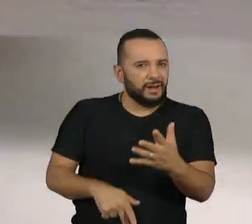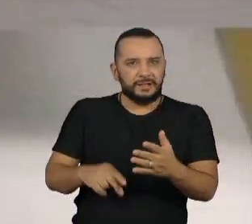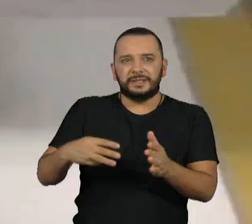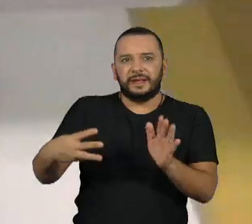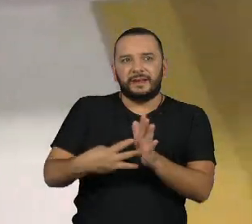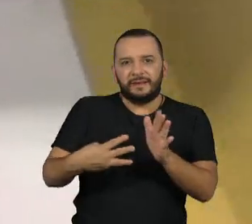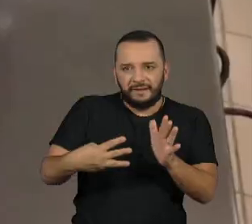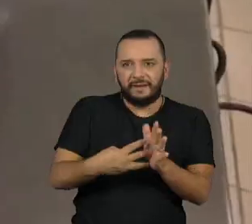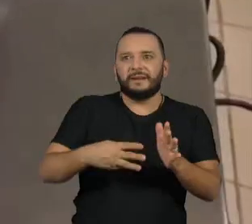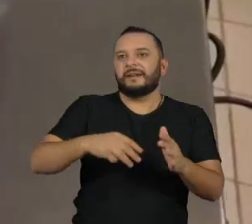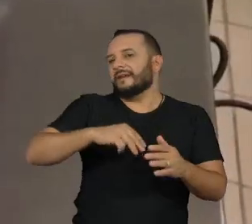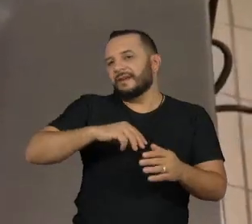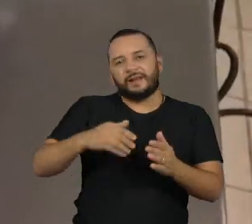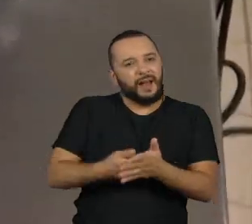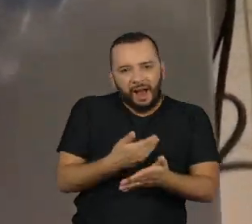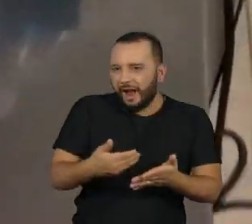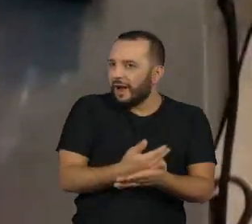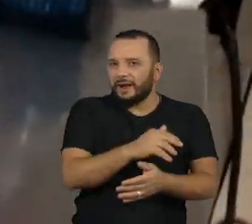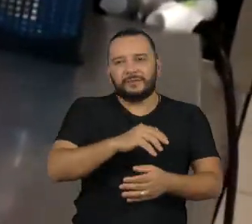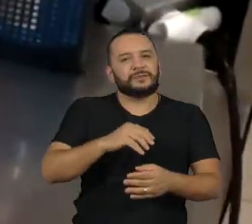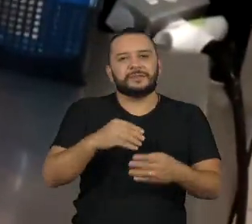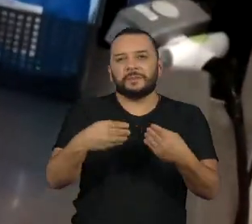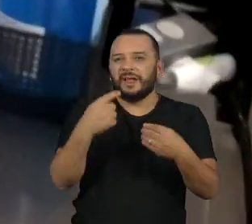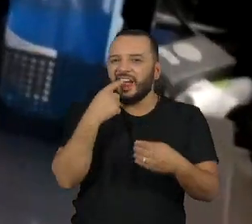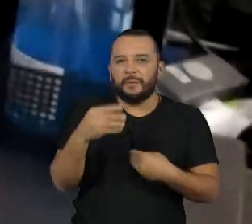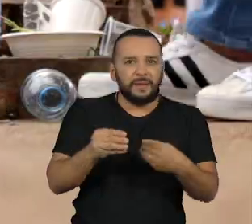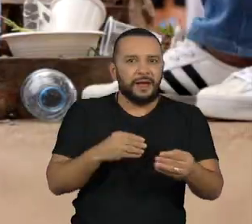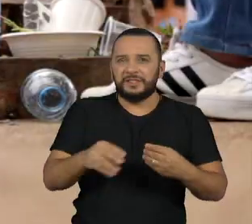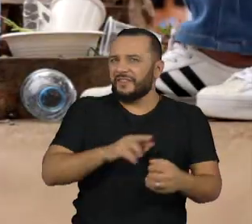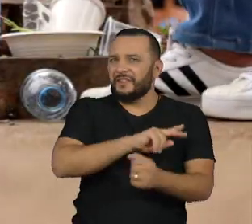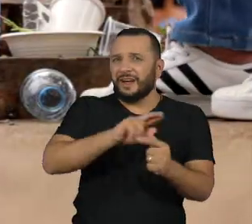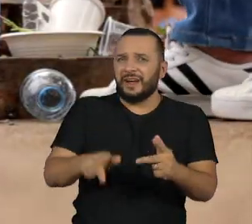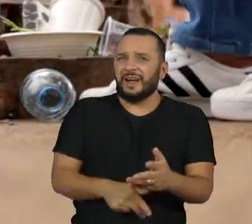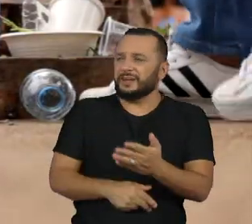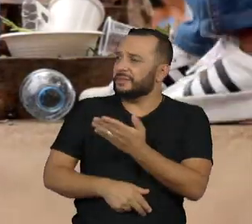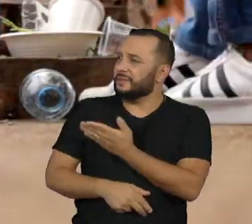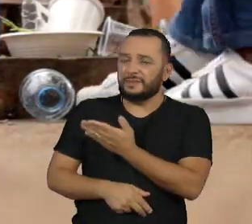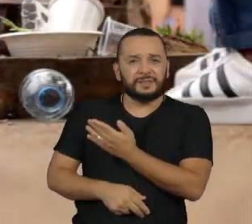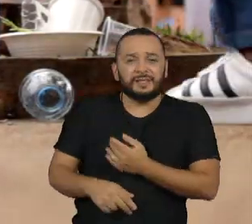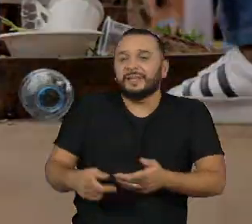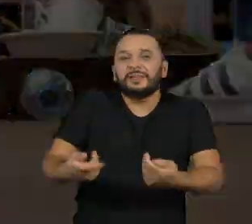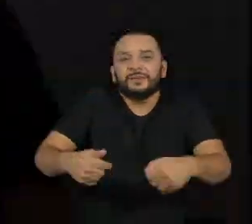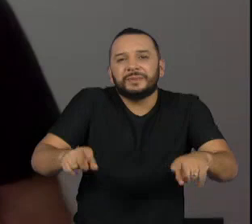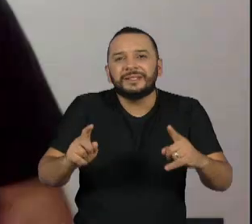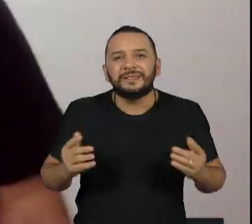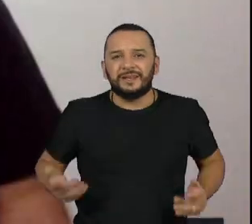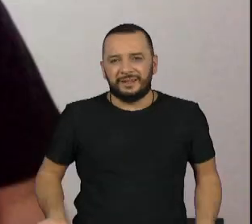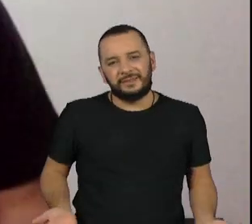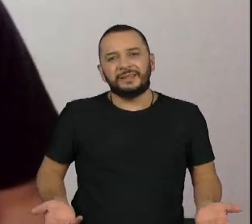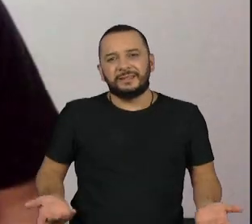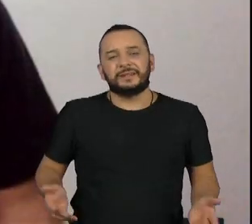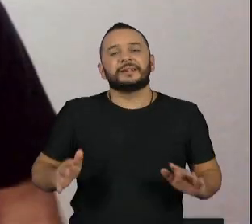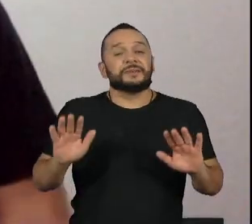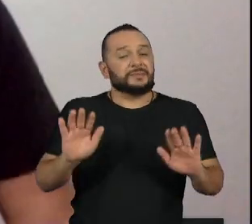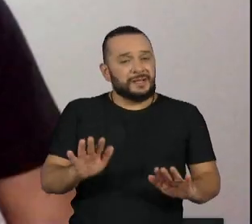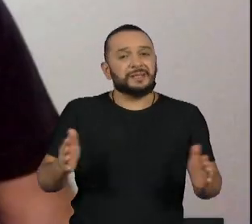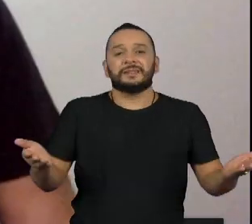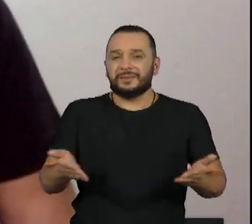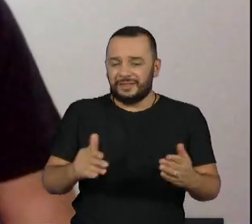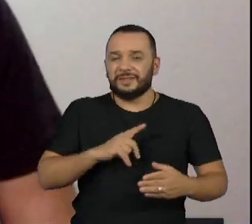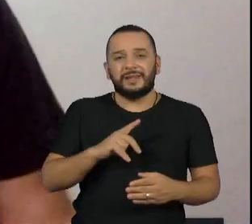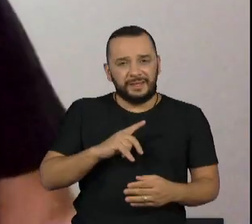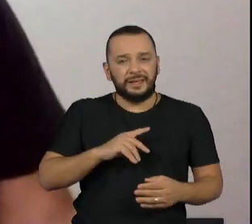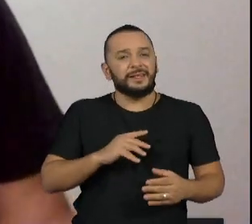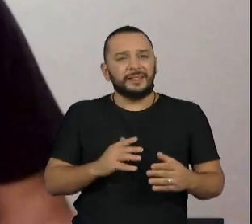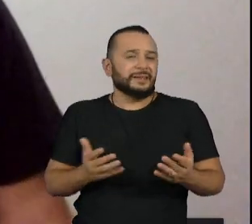um conjunto de plásticos desnecessários, como a gente chama, que são gerados nesse processo e que